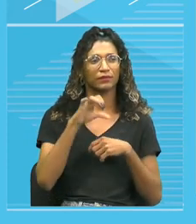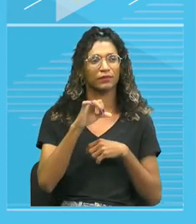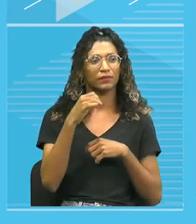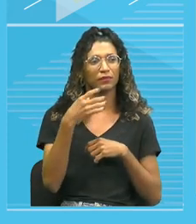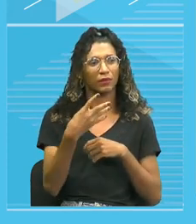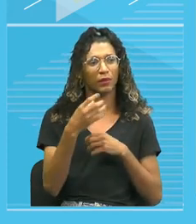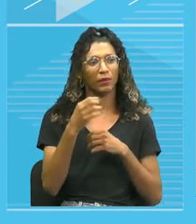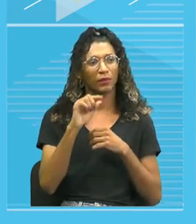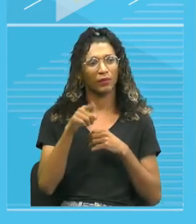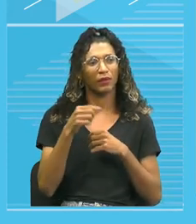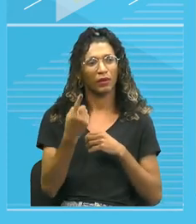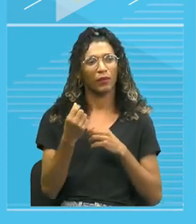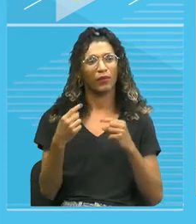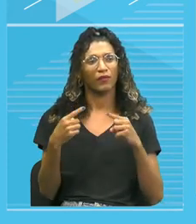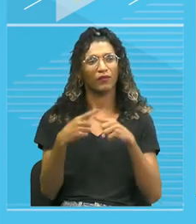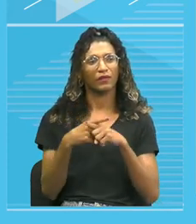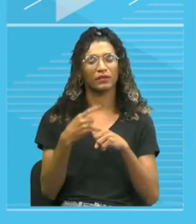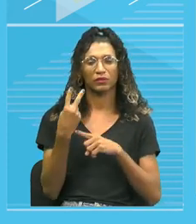dar